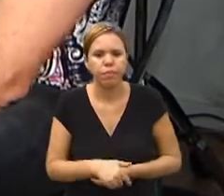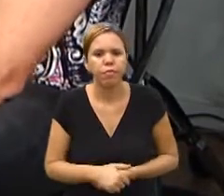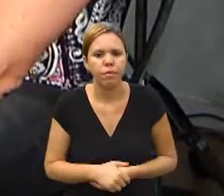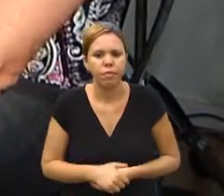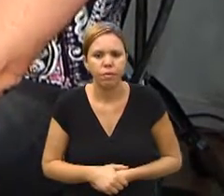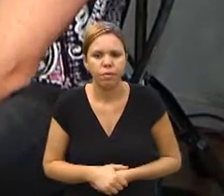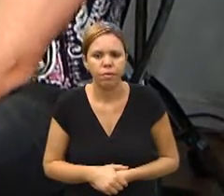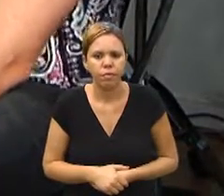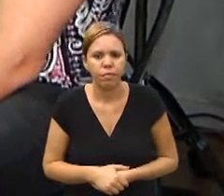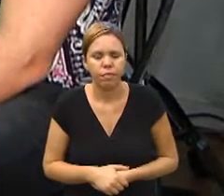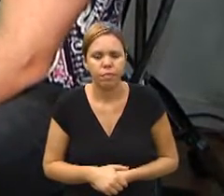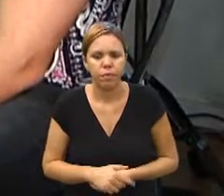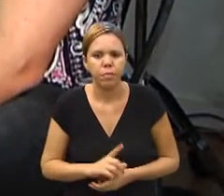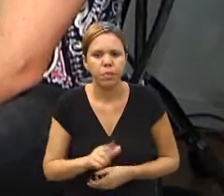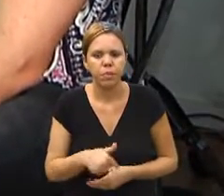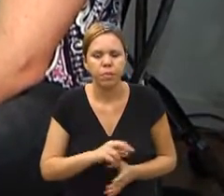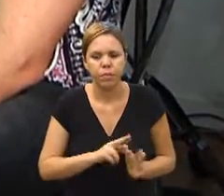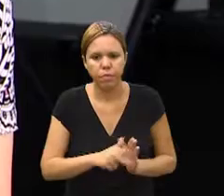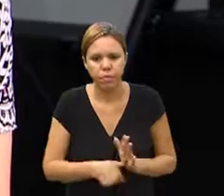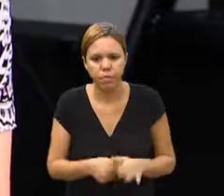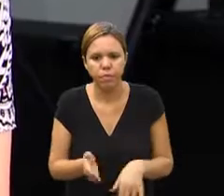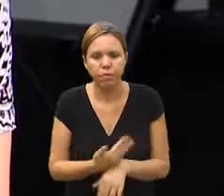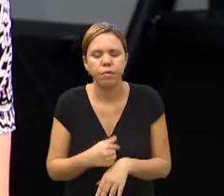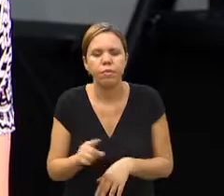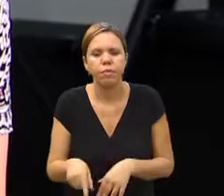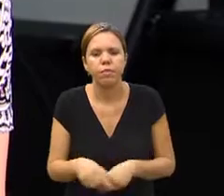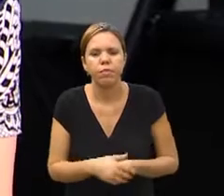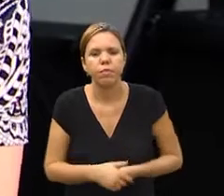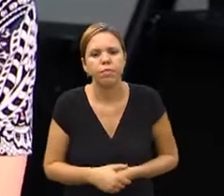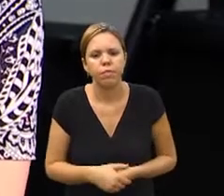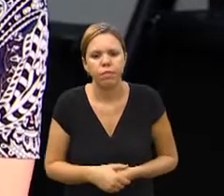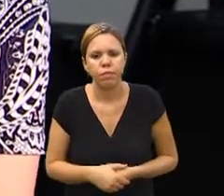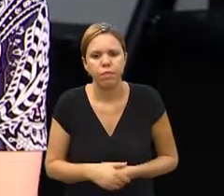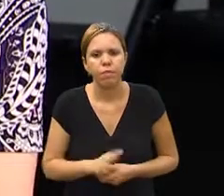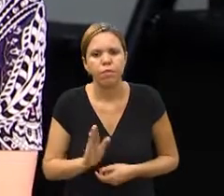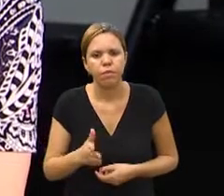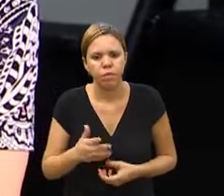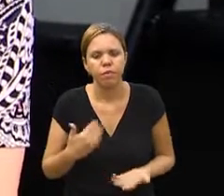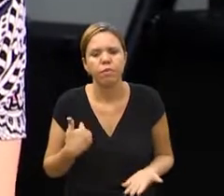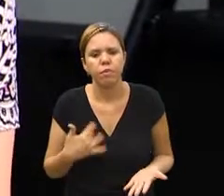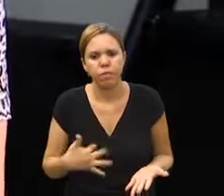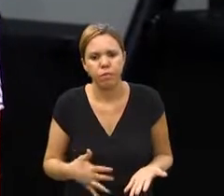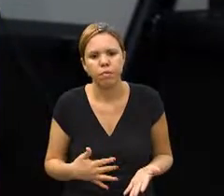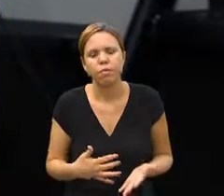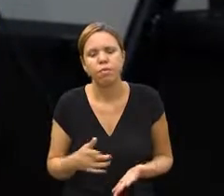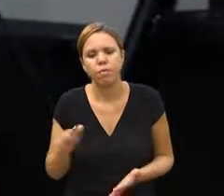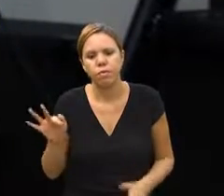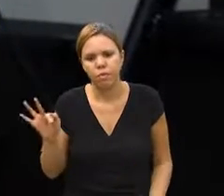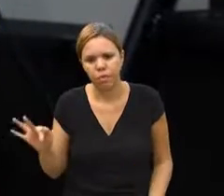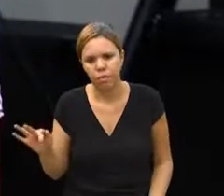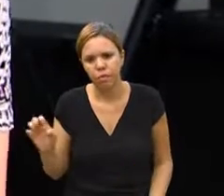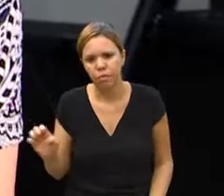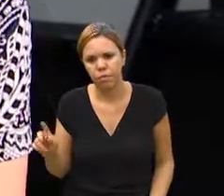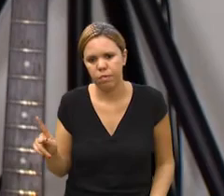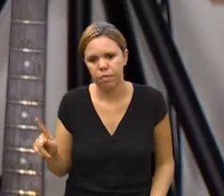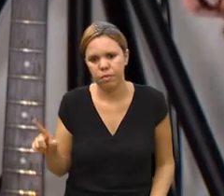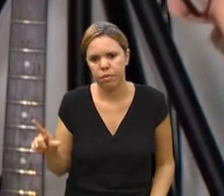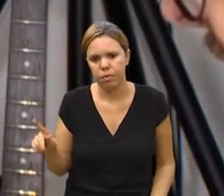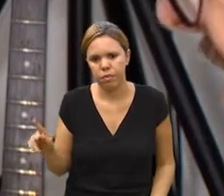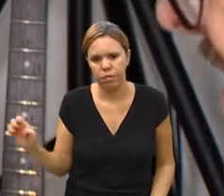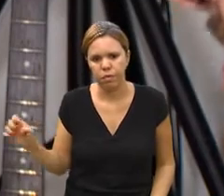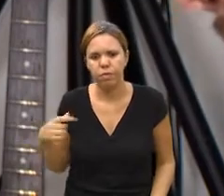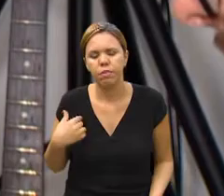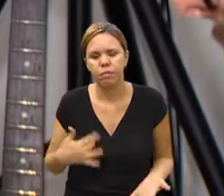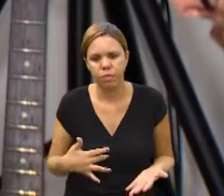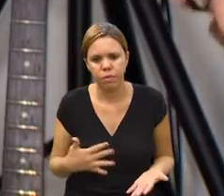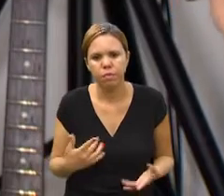E o MZ Trio teve várias versões antes disso. Eu já toco com o Filipão desde 2007, né? Então são 13 anos que a gente... Já está